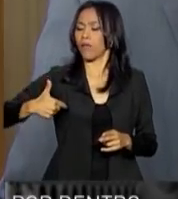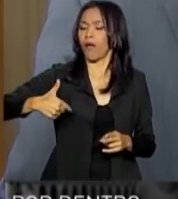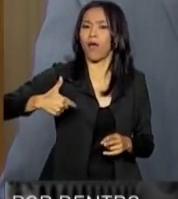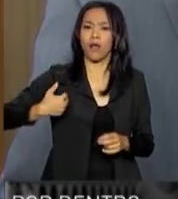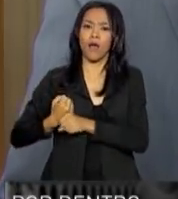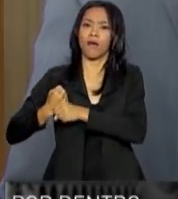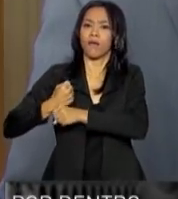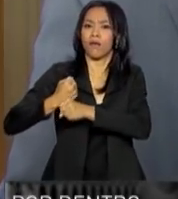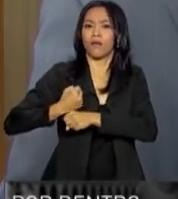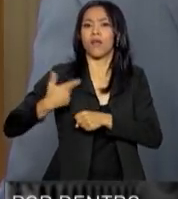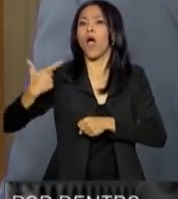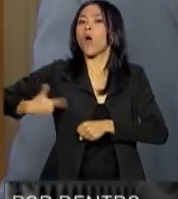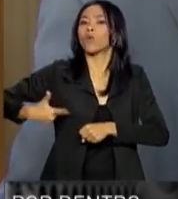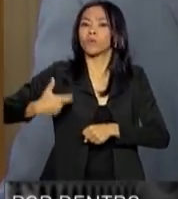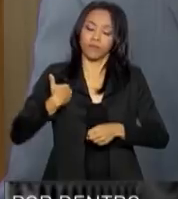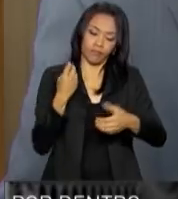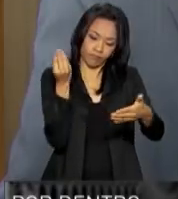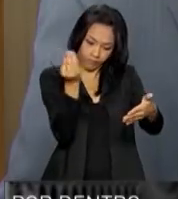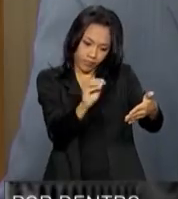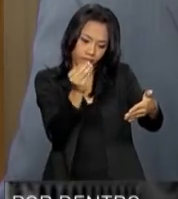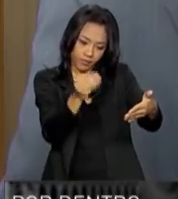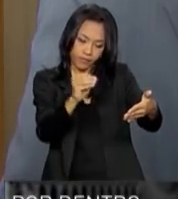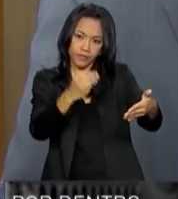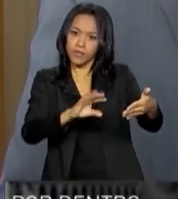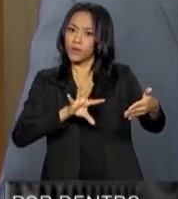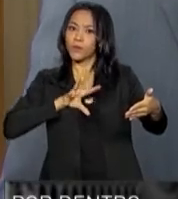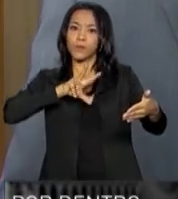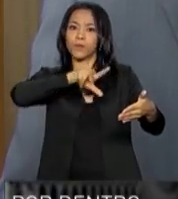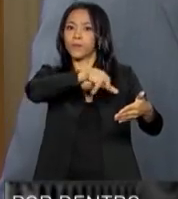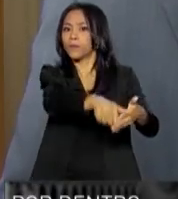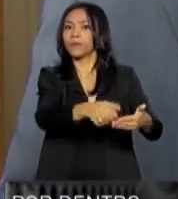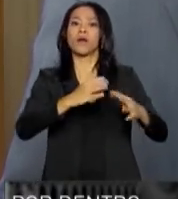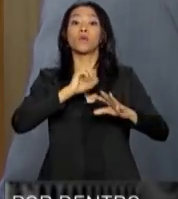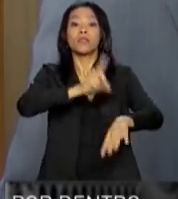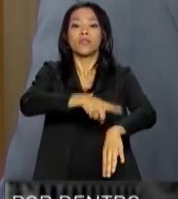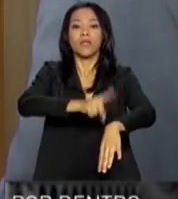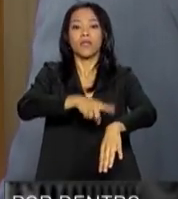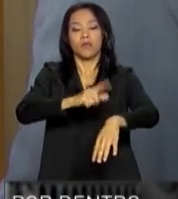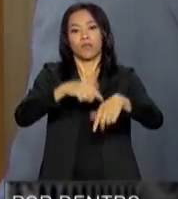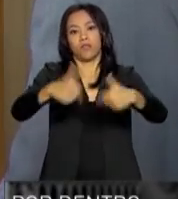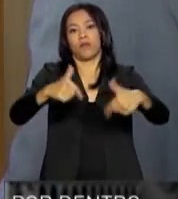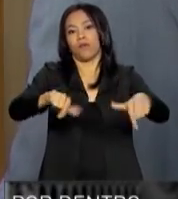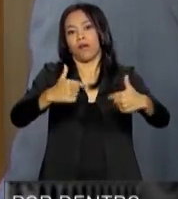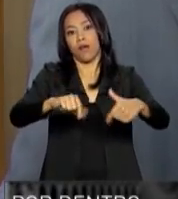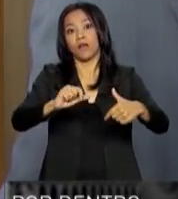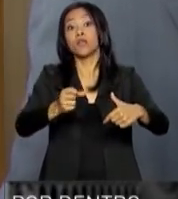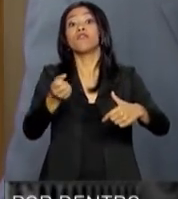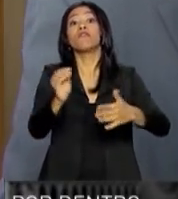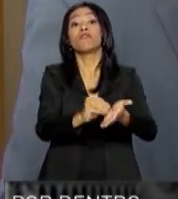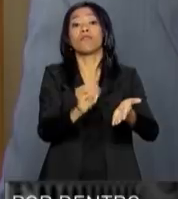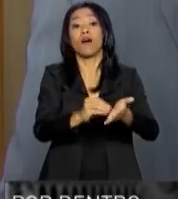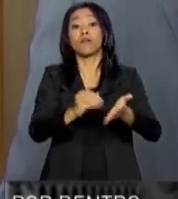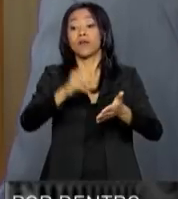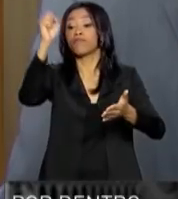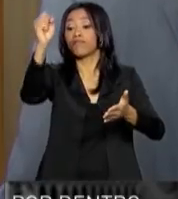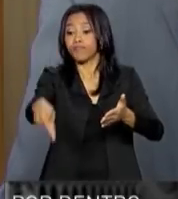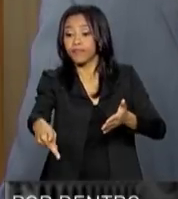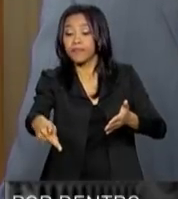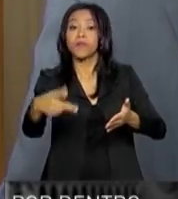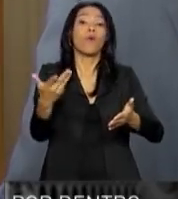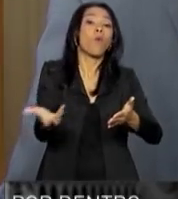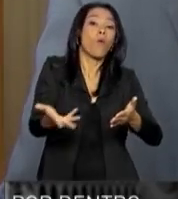inss e essa informação de vínculos empregatícios ele já te dá um tempo de serviço que você tem quanto falta para você aposentar e quantos pontos você